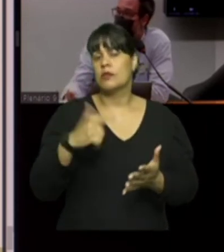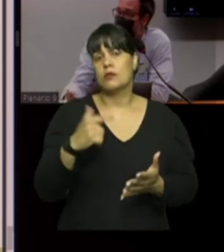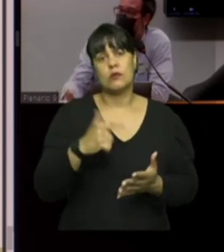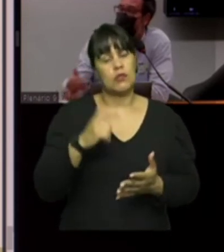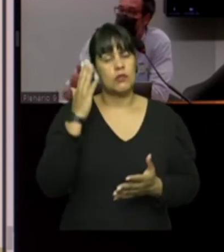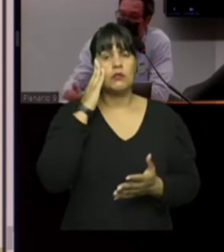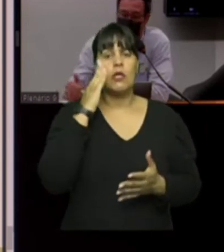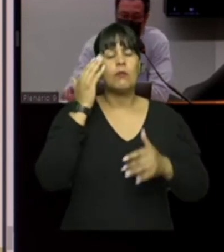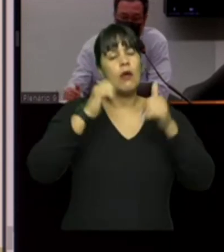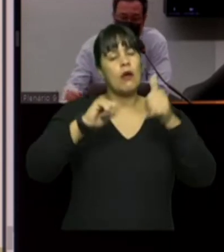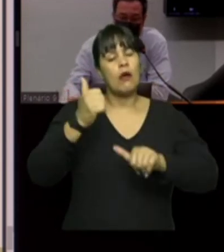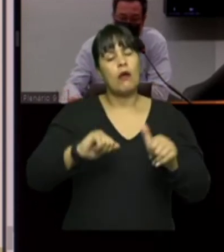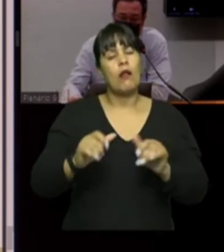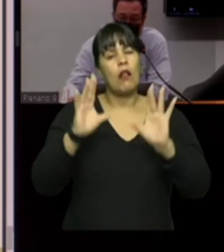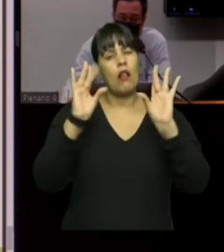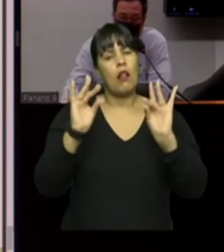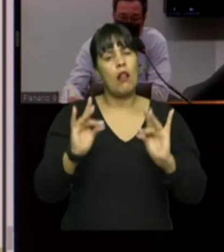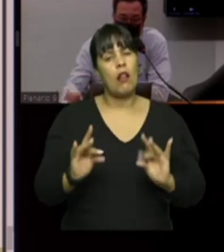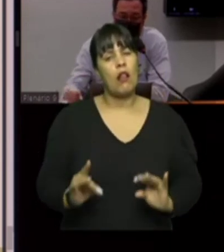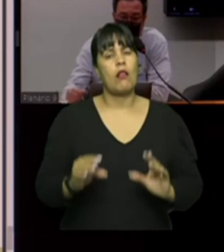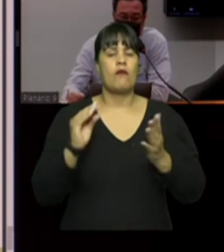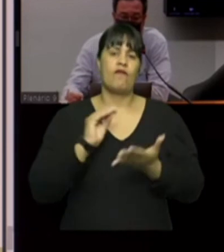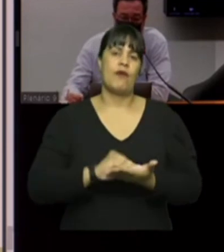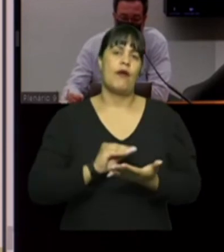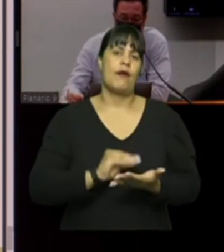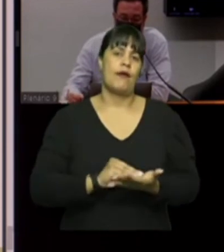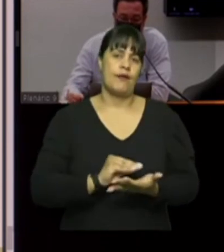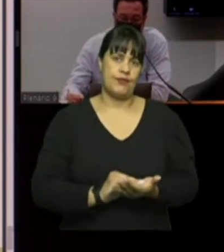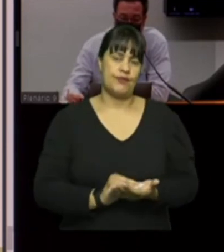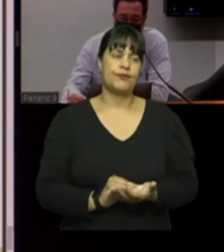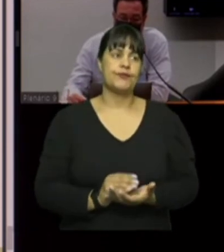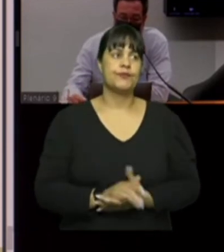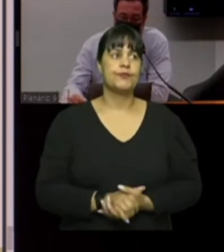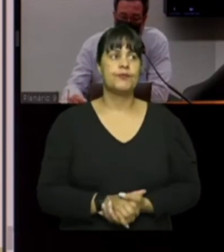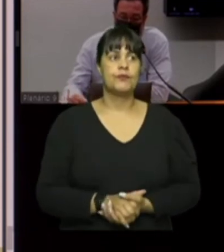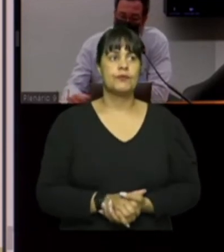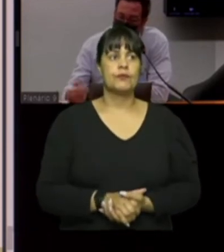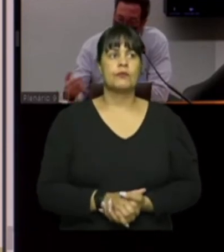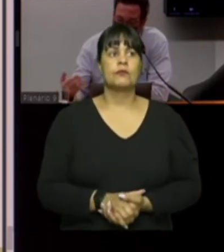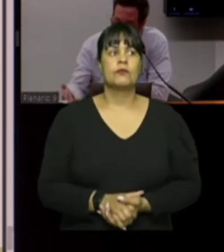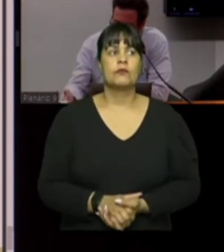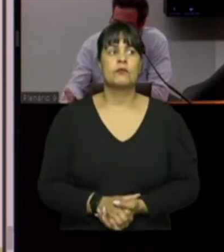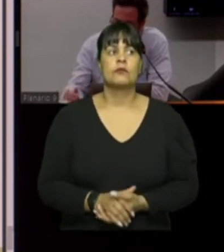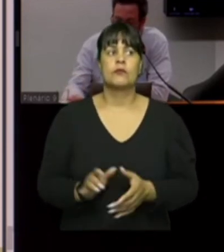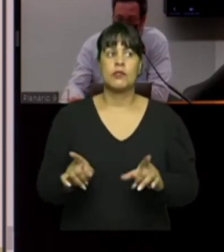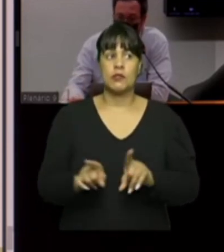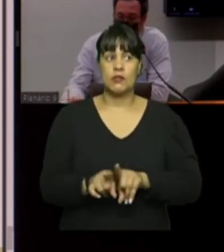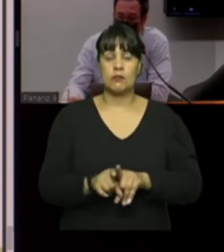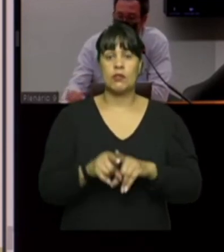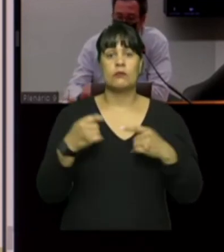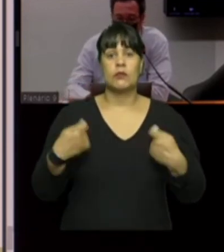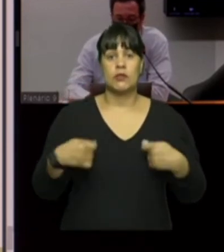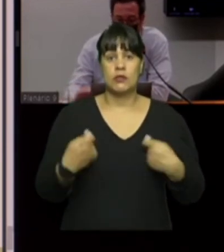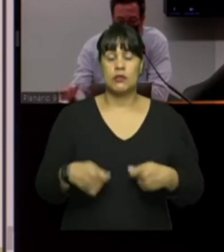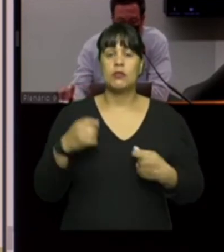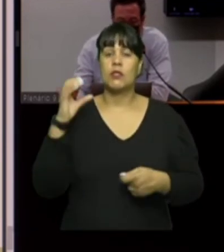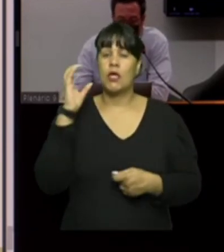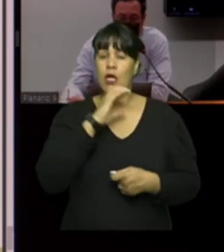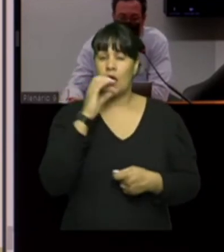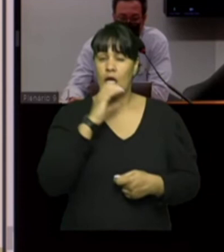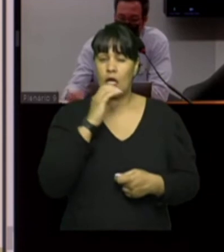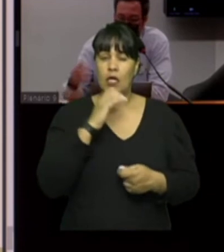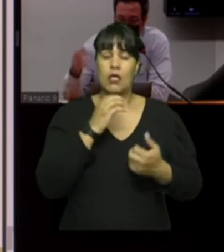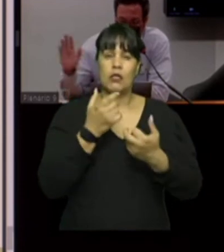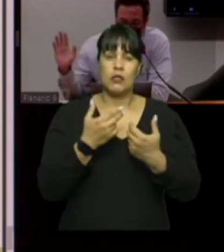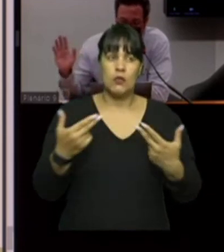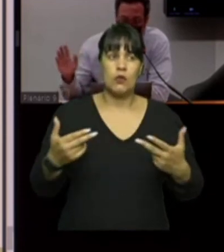mortes de pessoas dentro de hospital psiquiátrico. Aceleração no processo de desinstitucionalização que foi